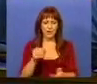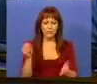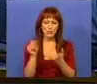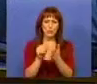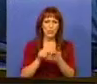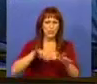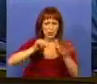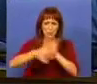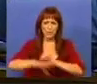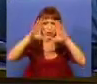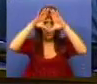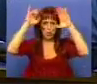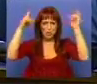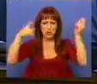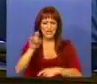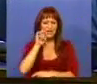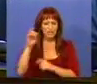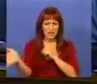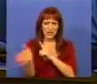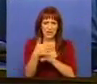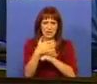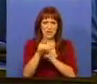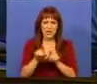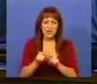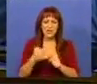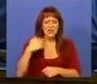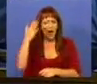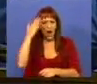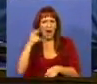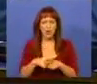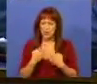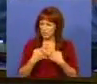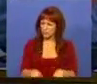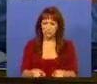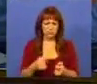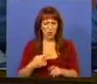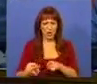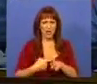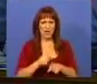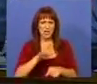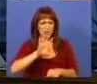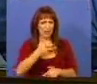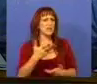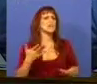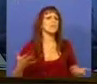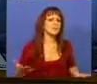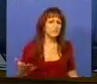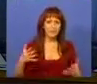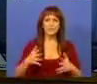consagra e aprofunda um conceito de defesa nacional que entendemos contrário aos interesses do país.